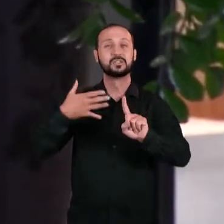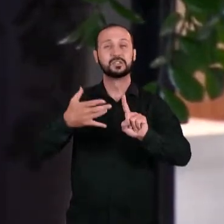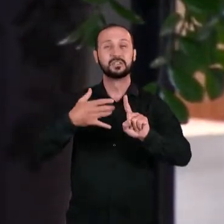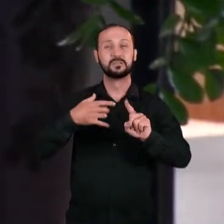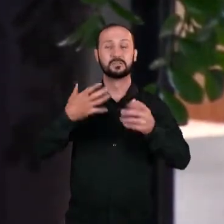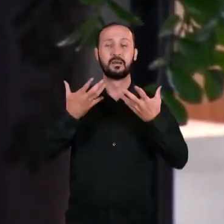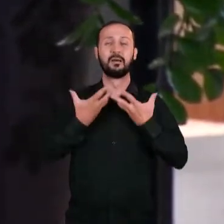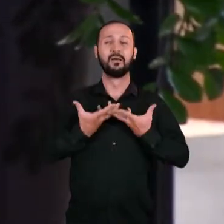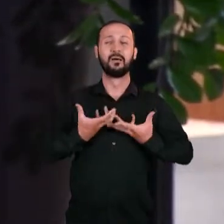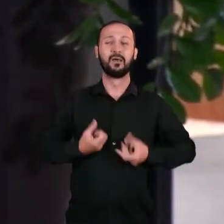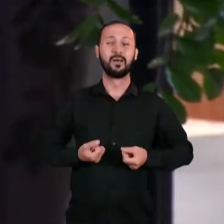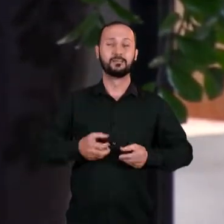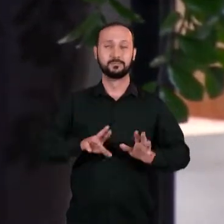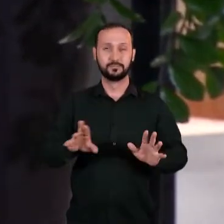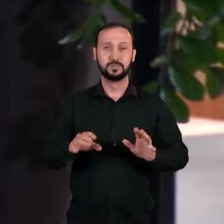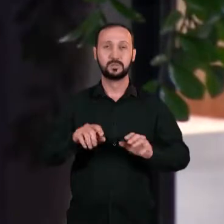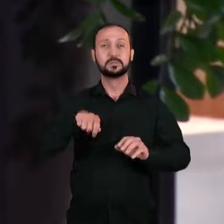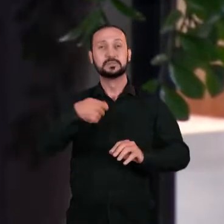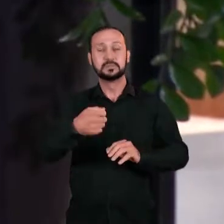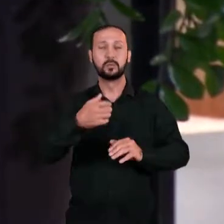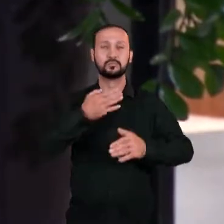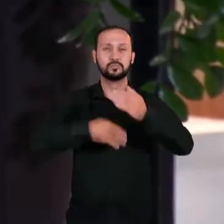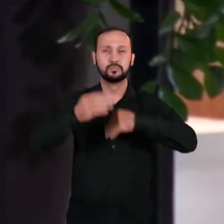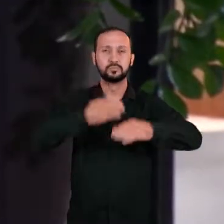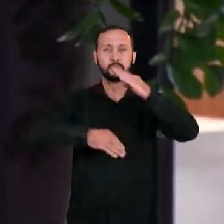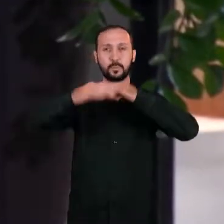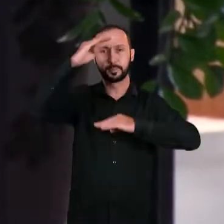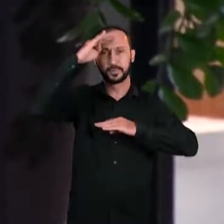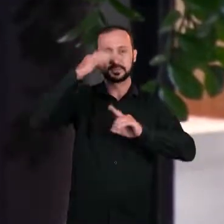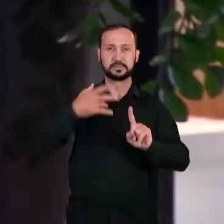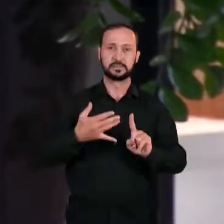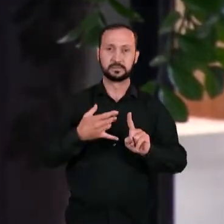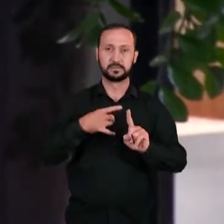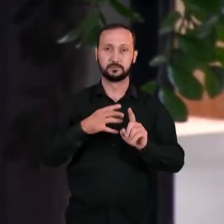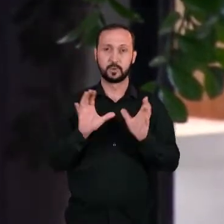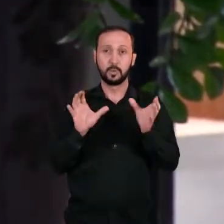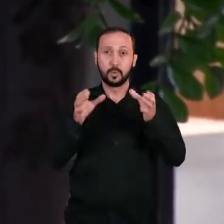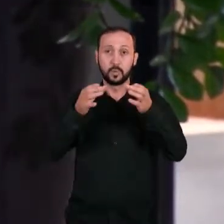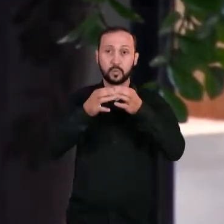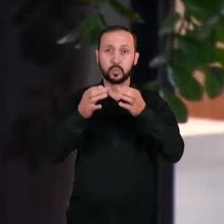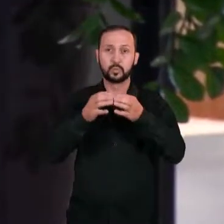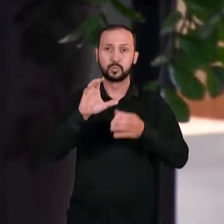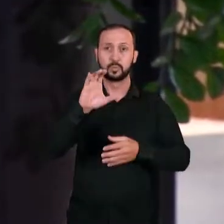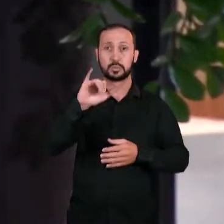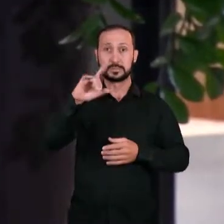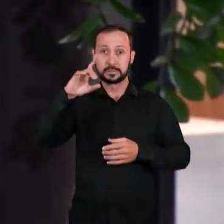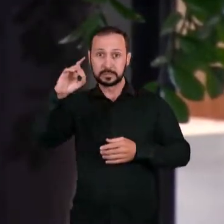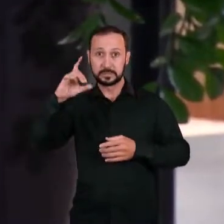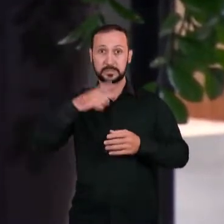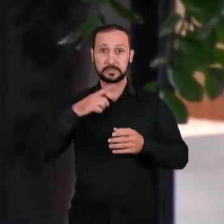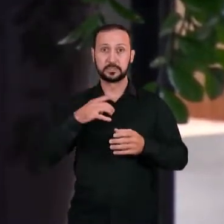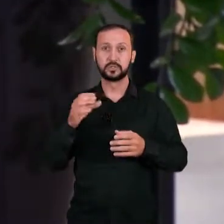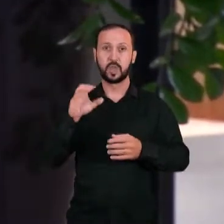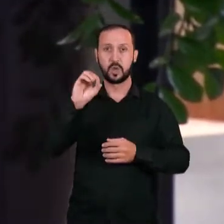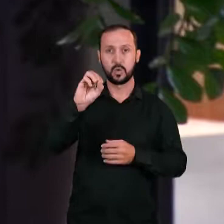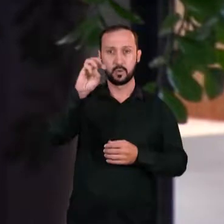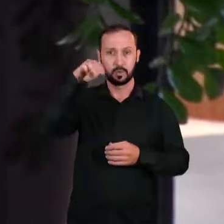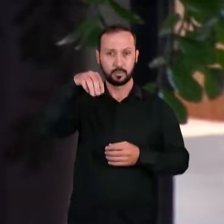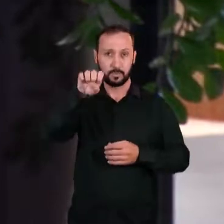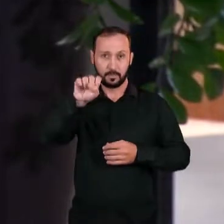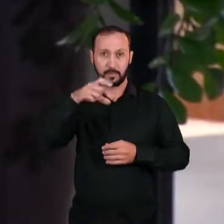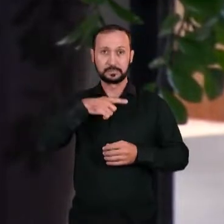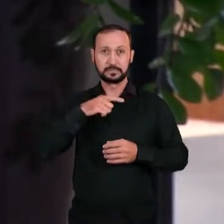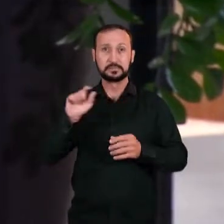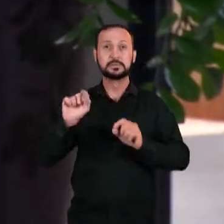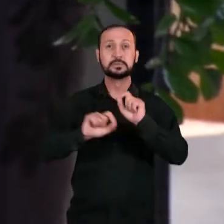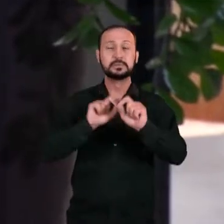como síndrome de burnout. A síndrome foi incluída na classificação internacional de doenças da Organização Mundial da Saúde.